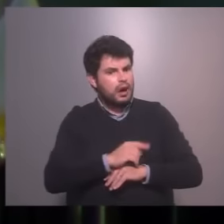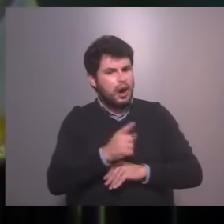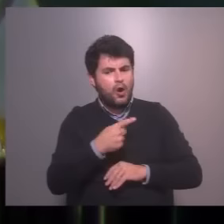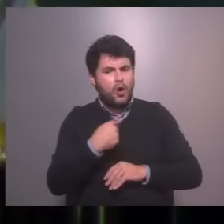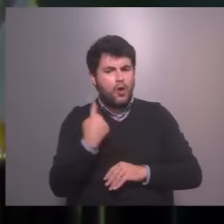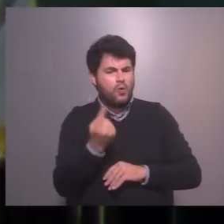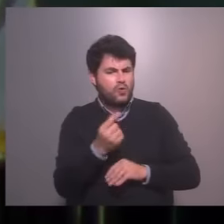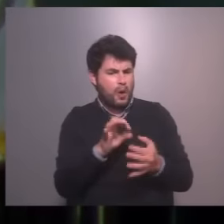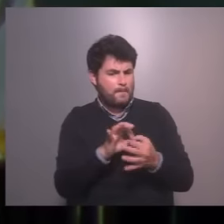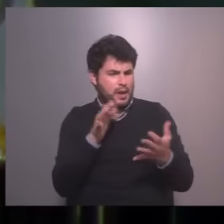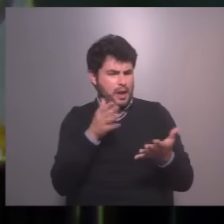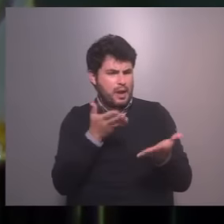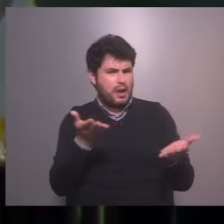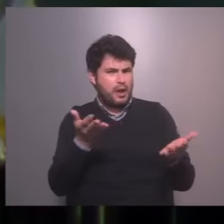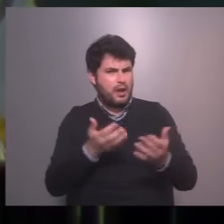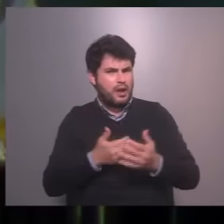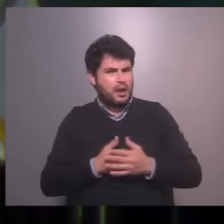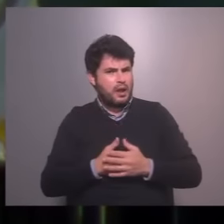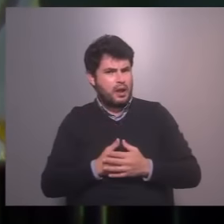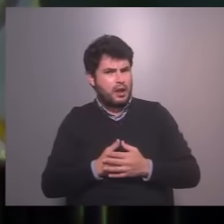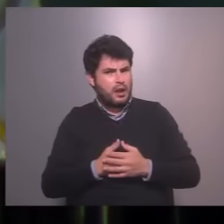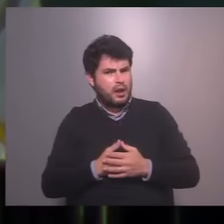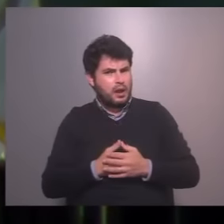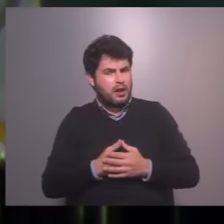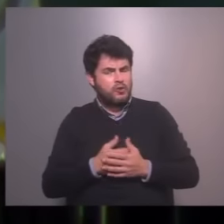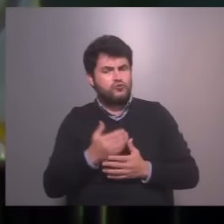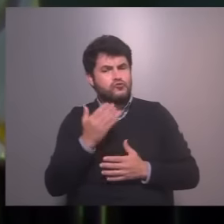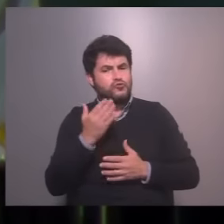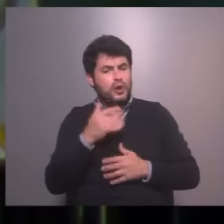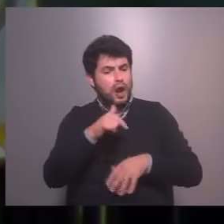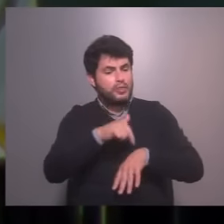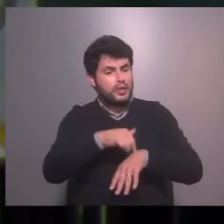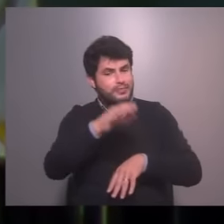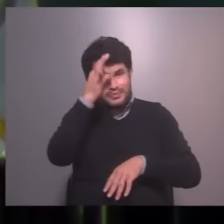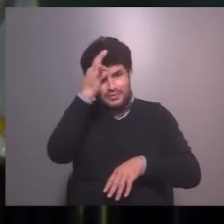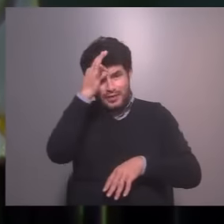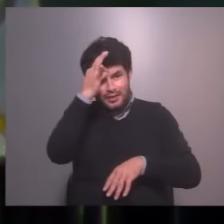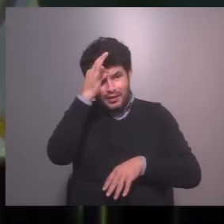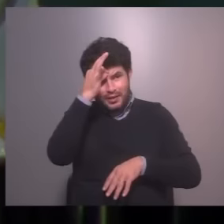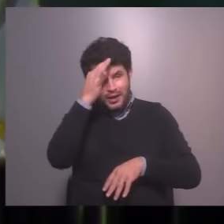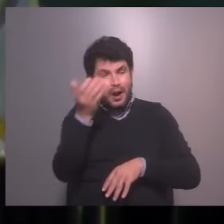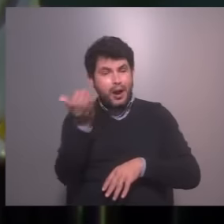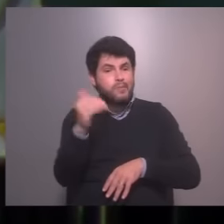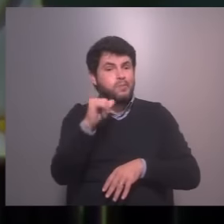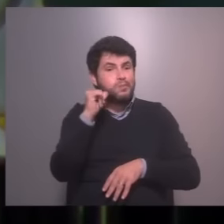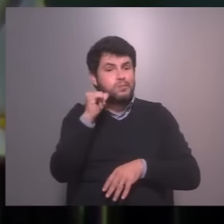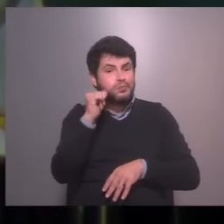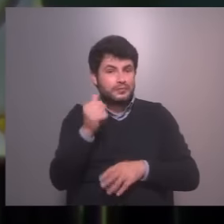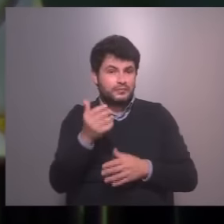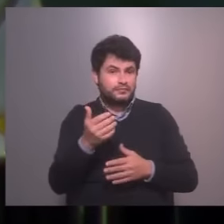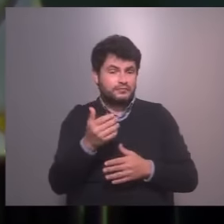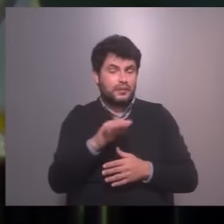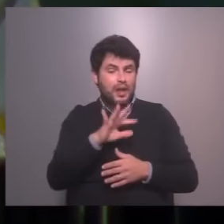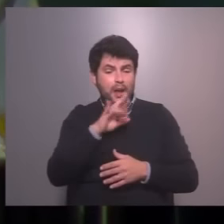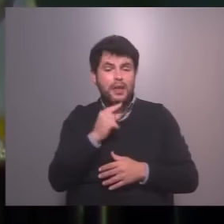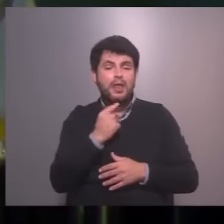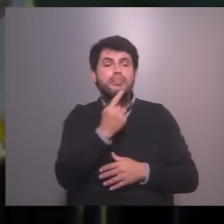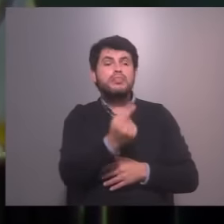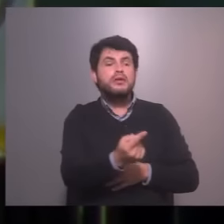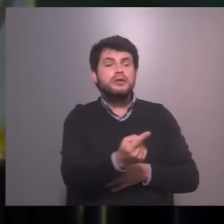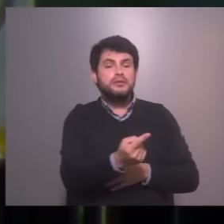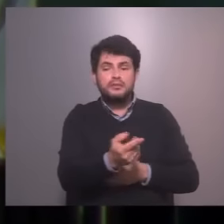Jesus respondeu-lhe: "Mulher, que temos nós com isso?